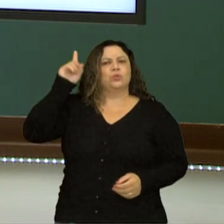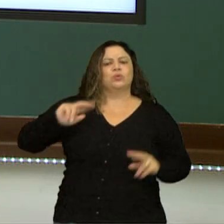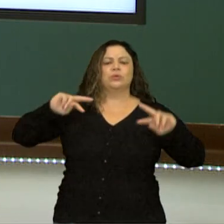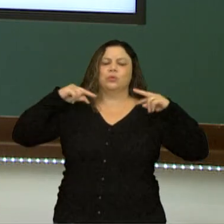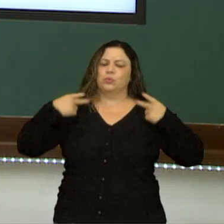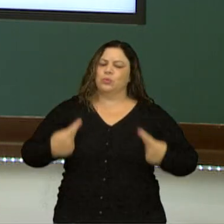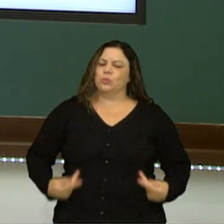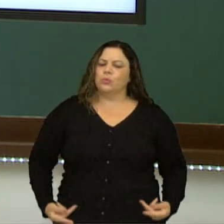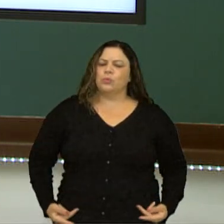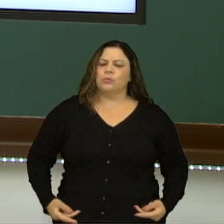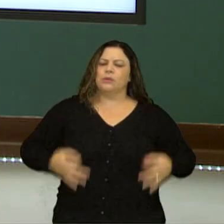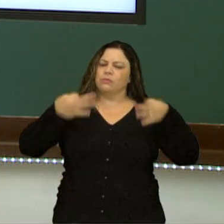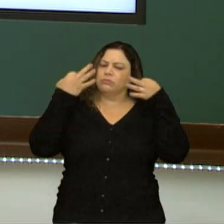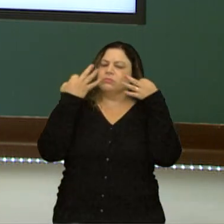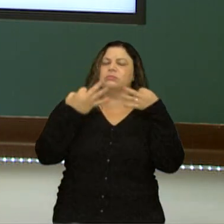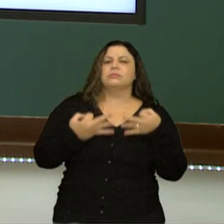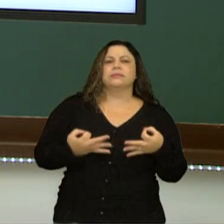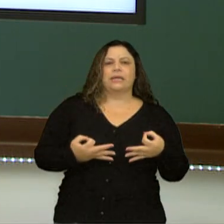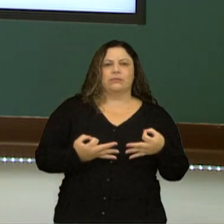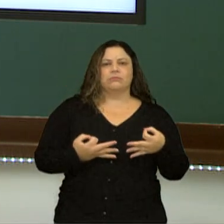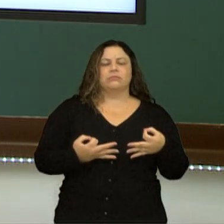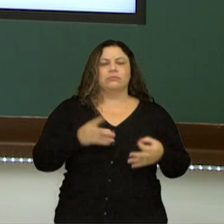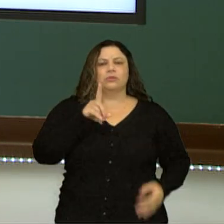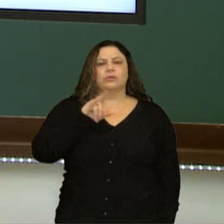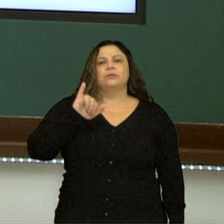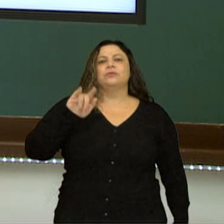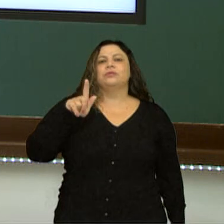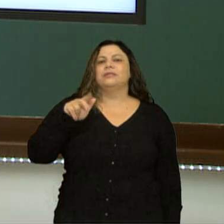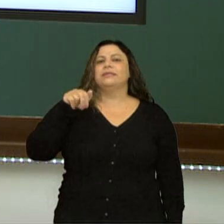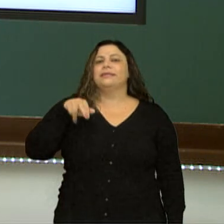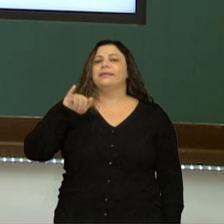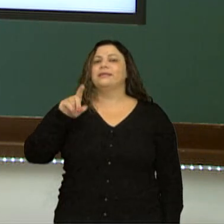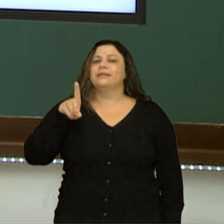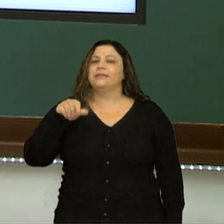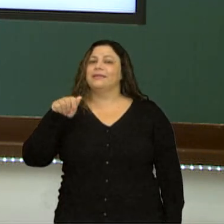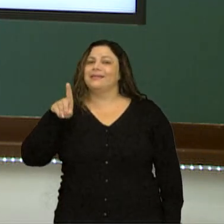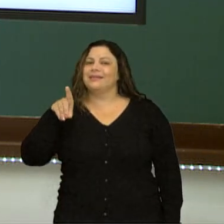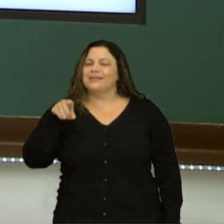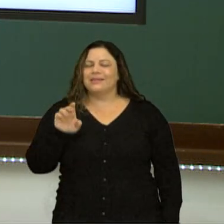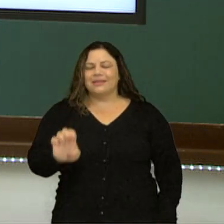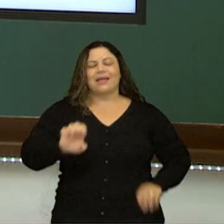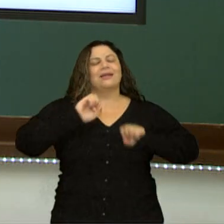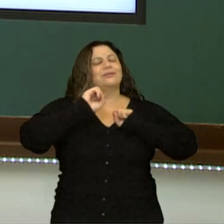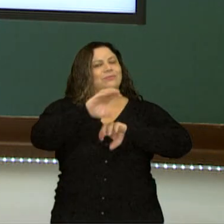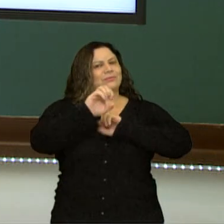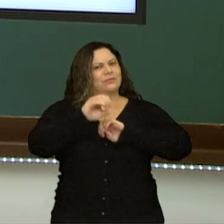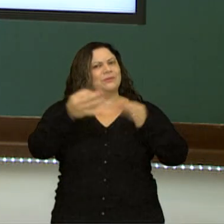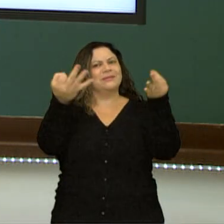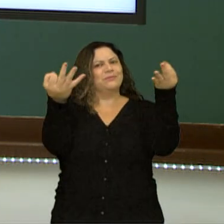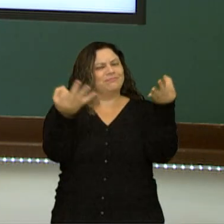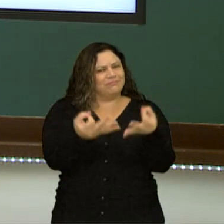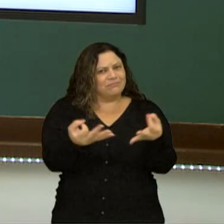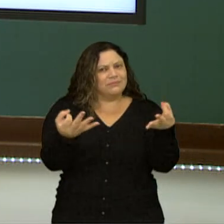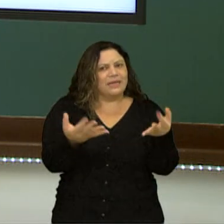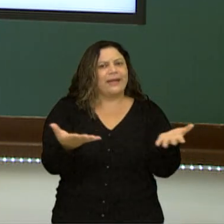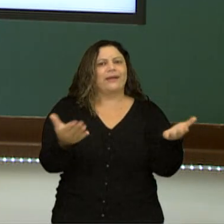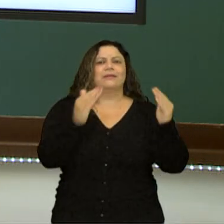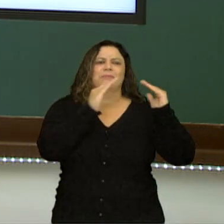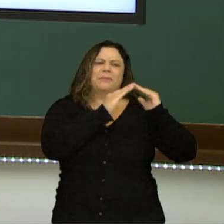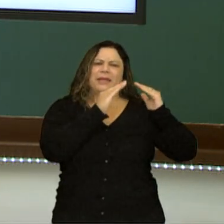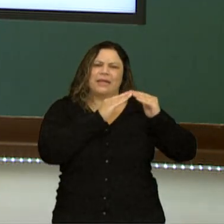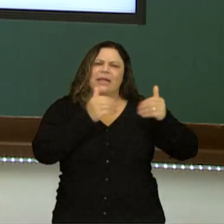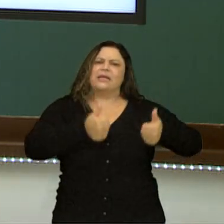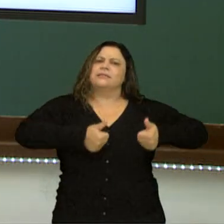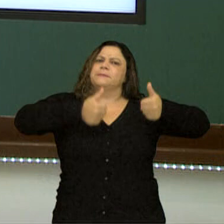ser digno, a ter dignidade, uma educação digna, né? Uma moradia